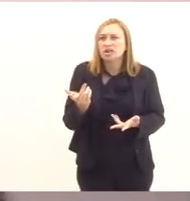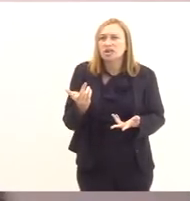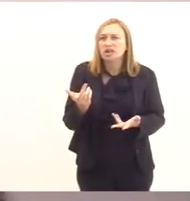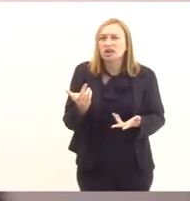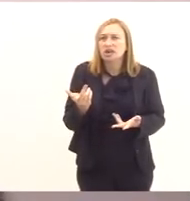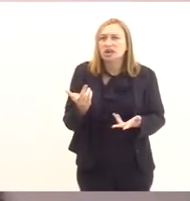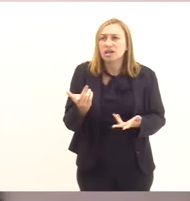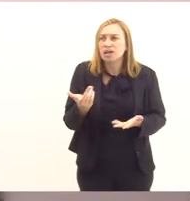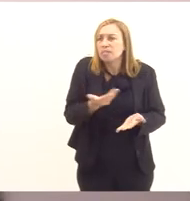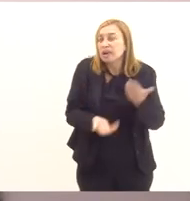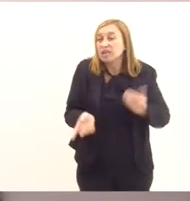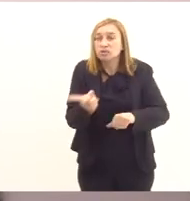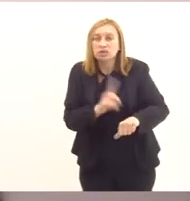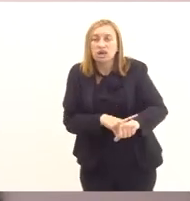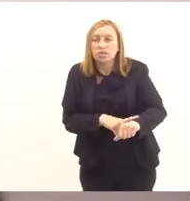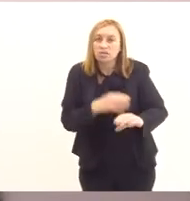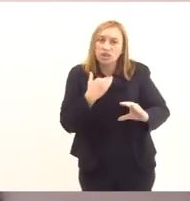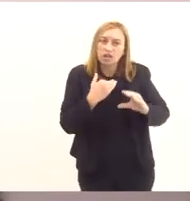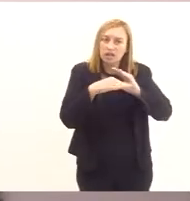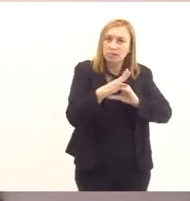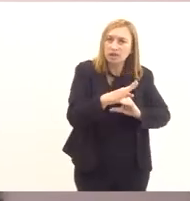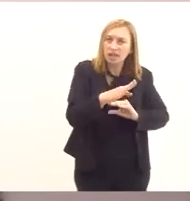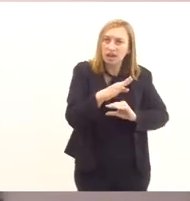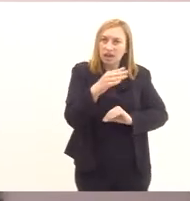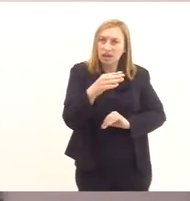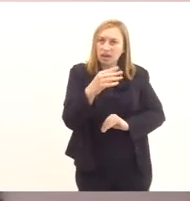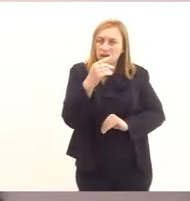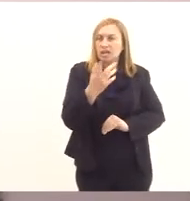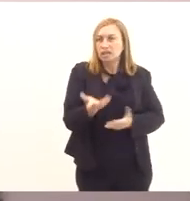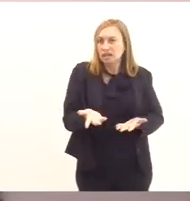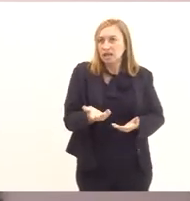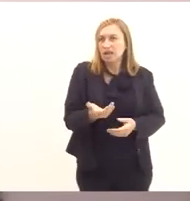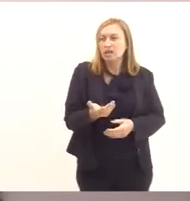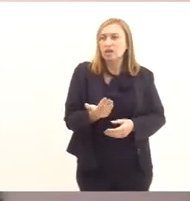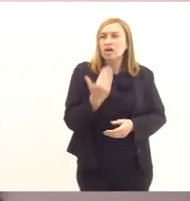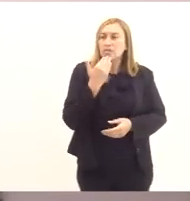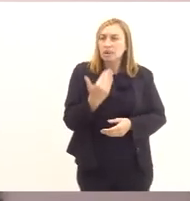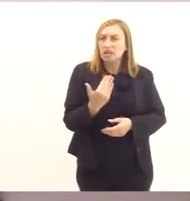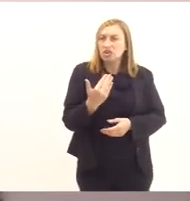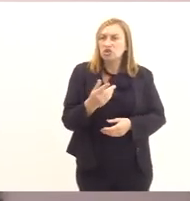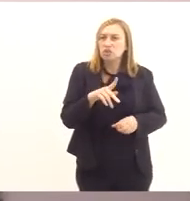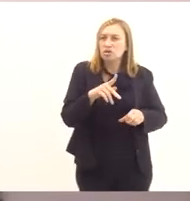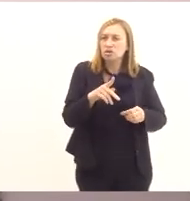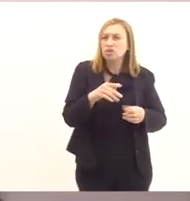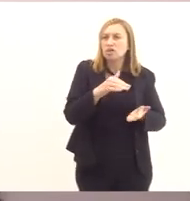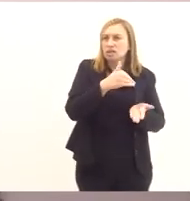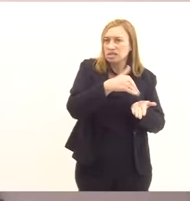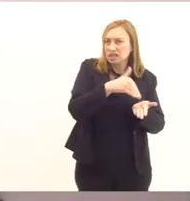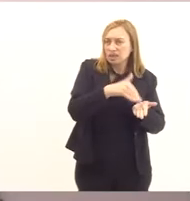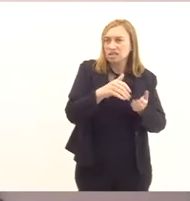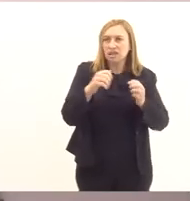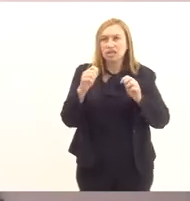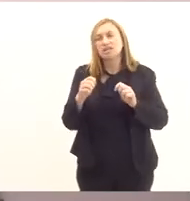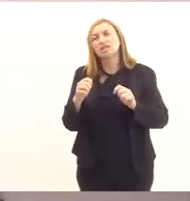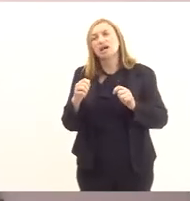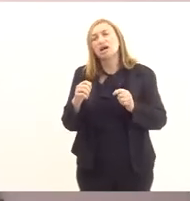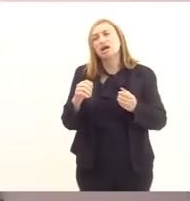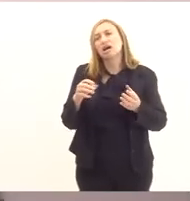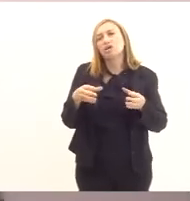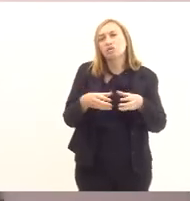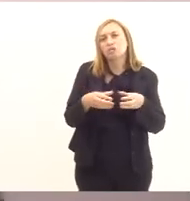né encaminhar mandar no pediu o secretário da comissão ouve as pessoas